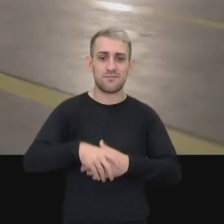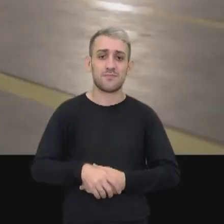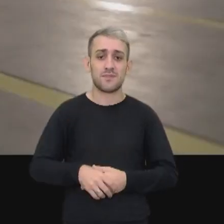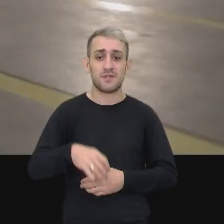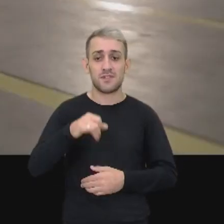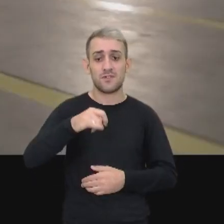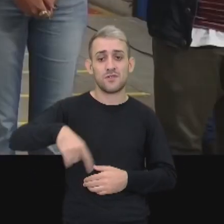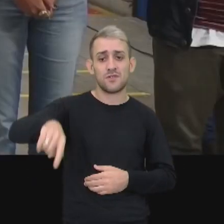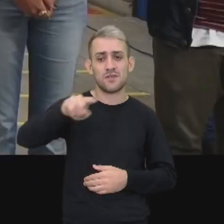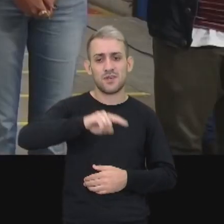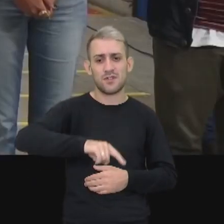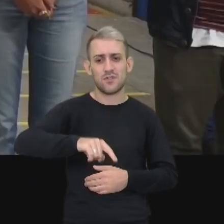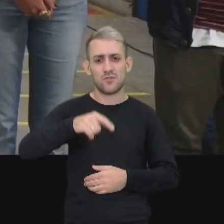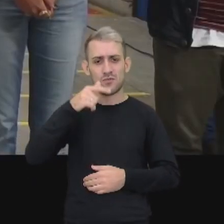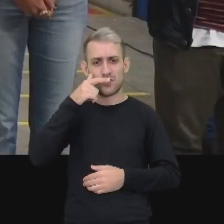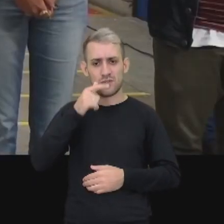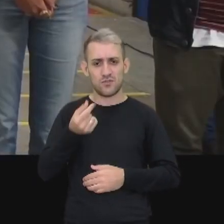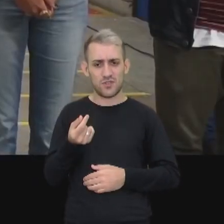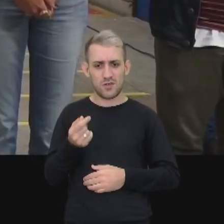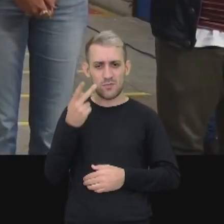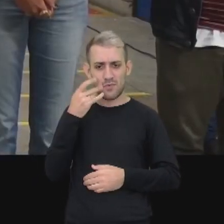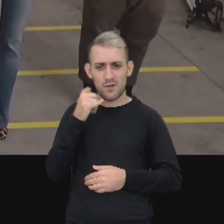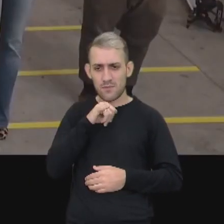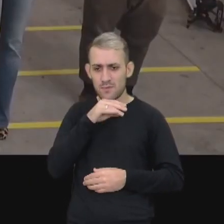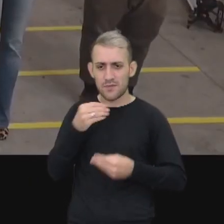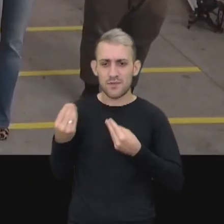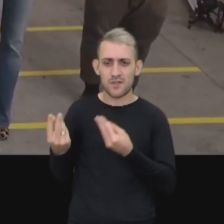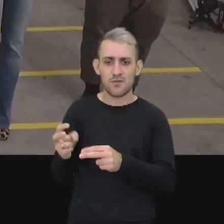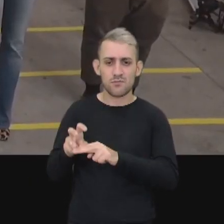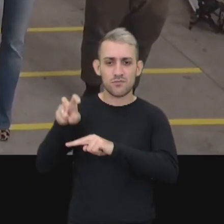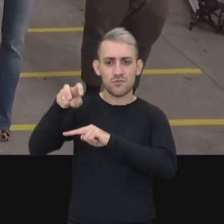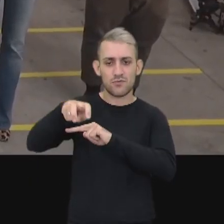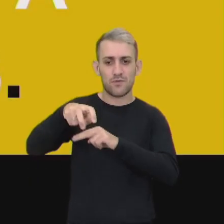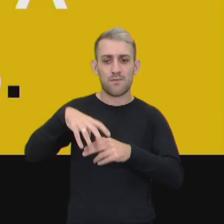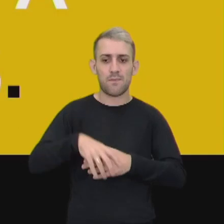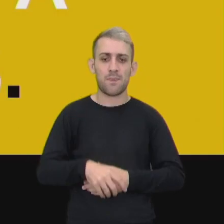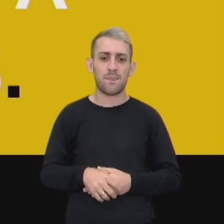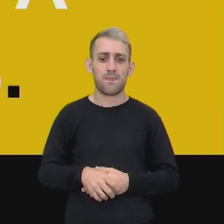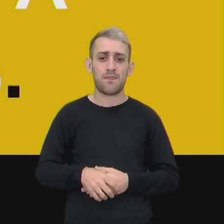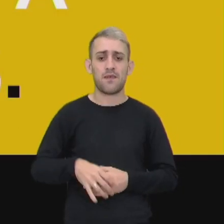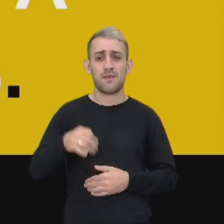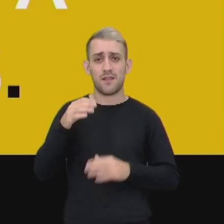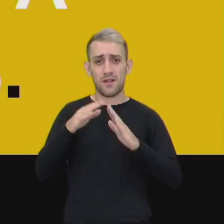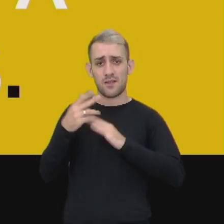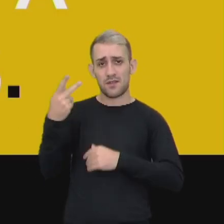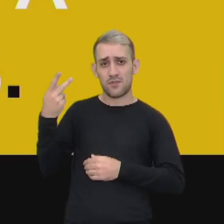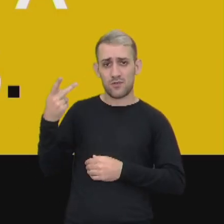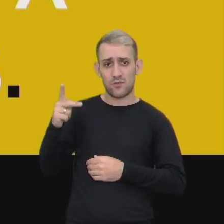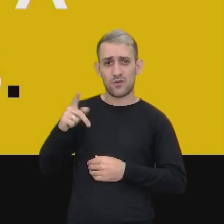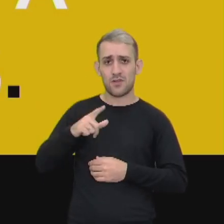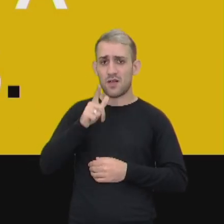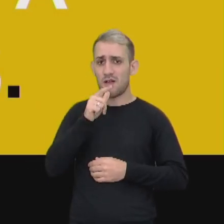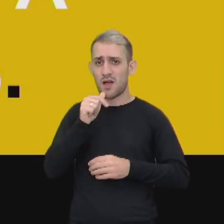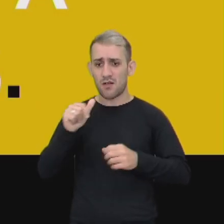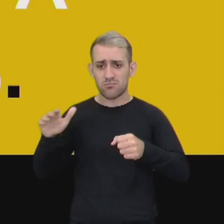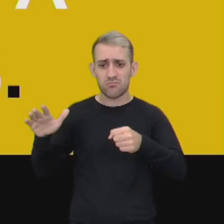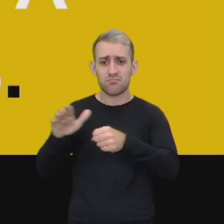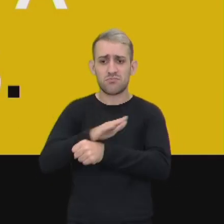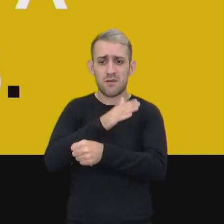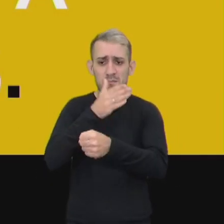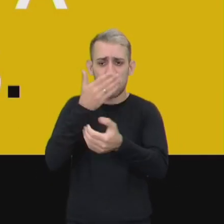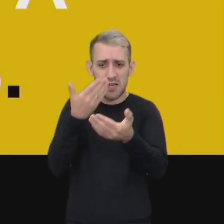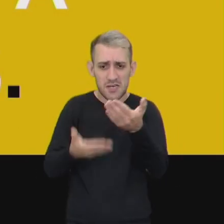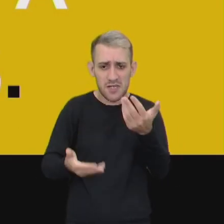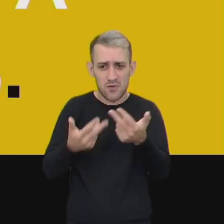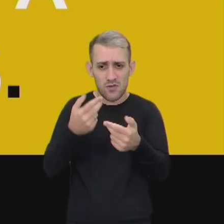Se você ganhou mesada durante a sua infância ou adolescência, dê um passo adiante. Se Se sua casa já encheu de água ou você perdeu algum